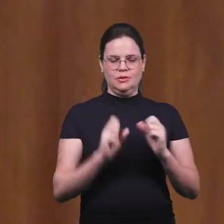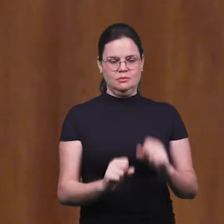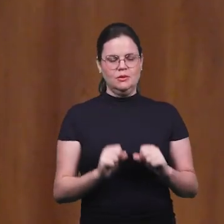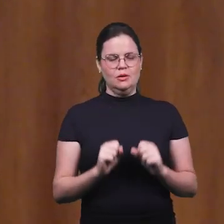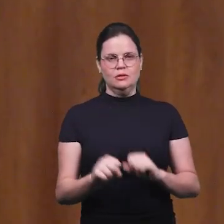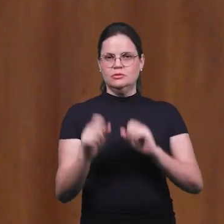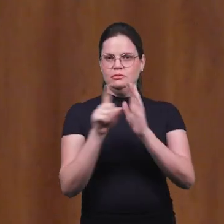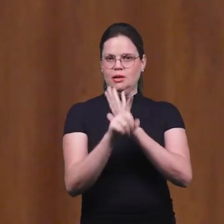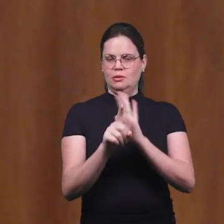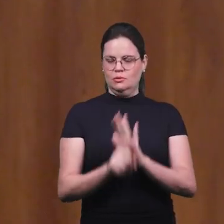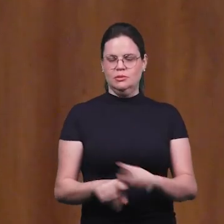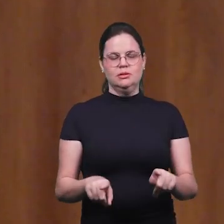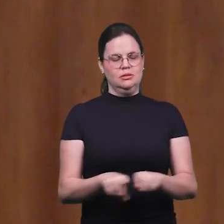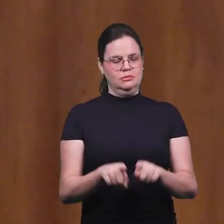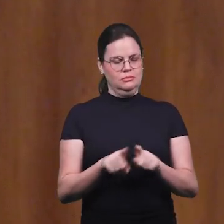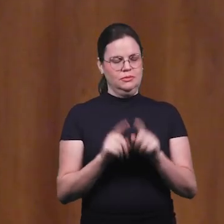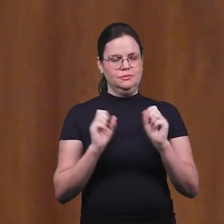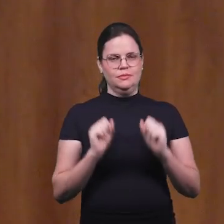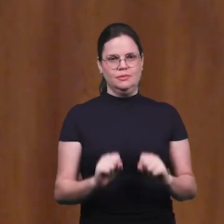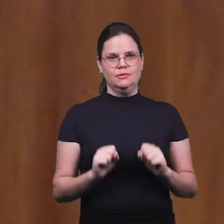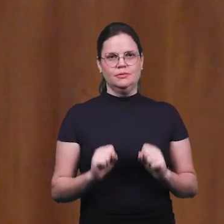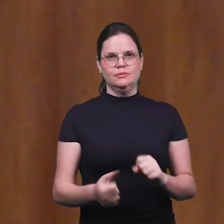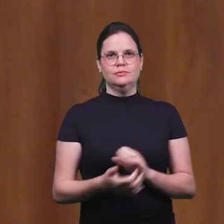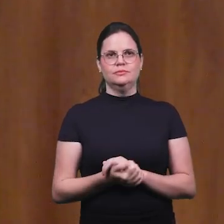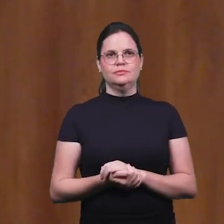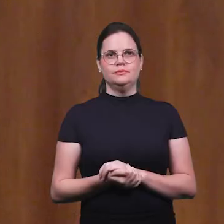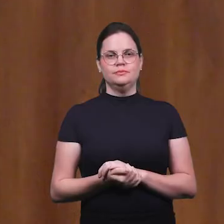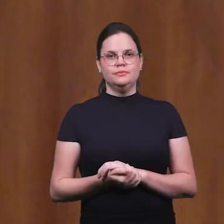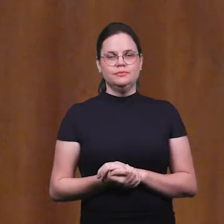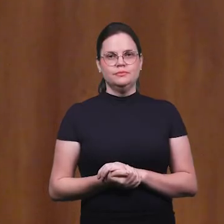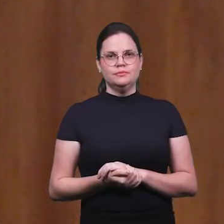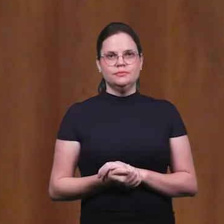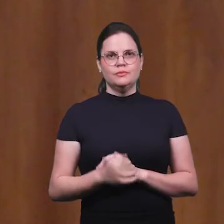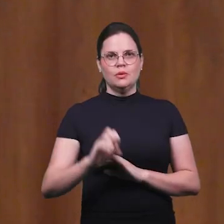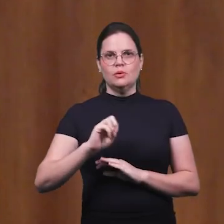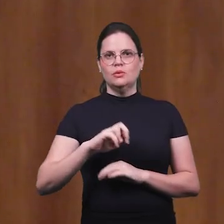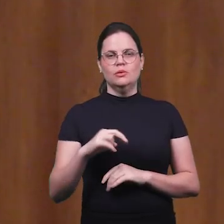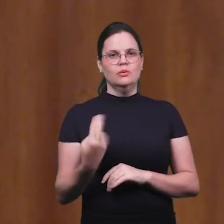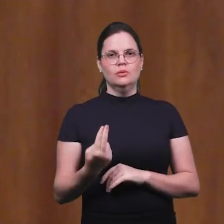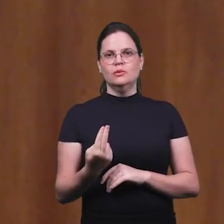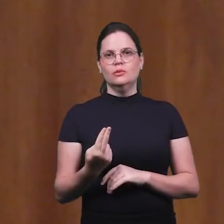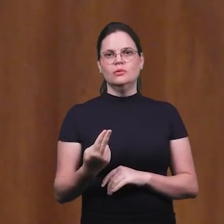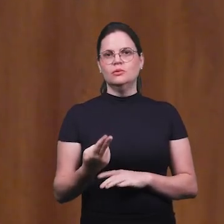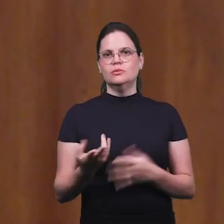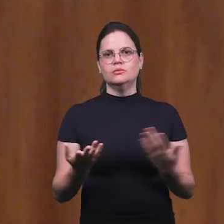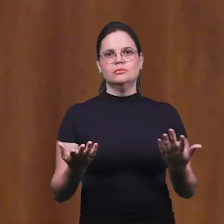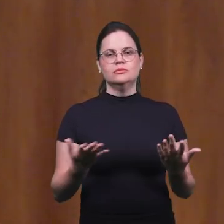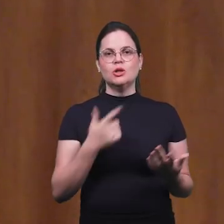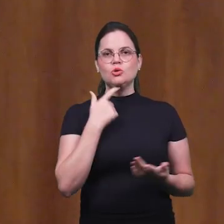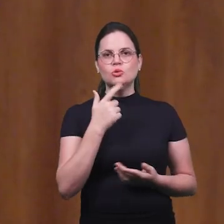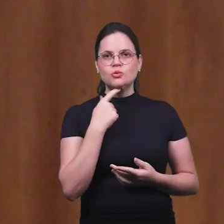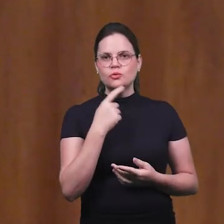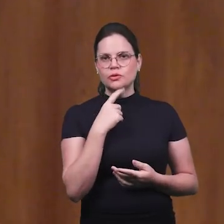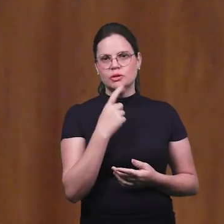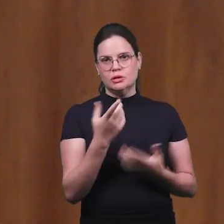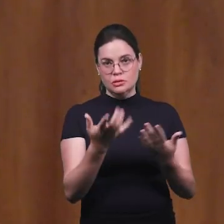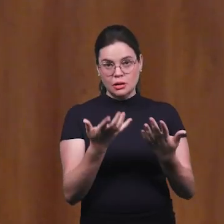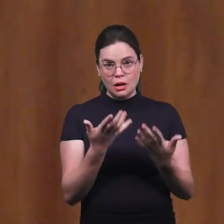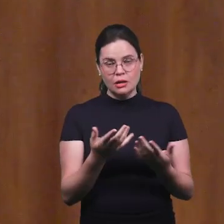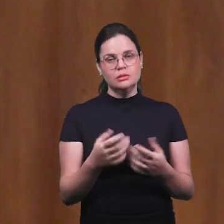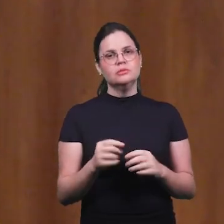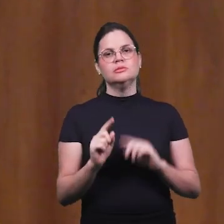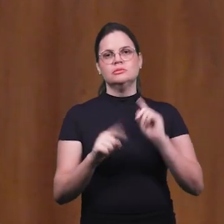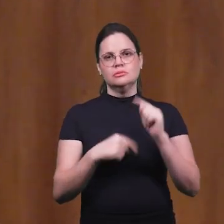uma pergunta, você pode até mesmo deixar aí alguma indagação para que a gente